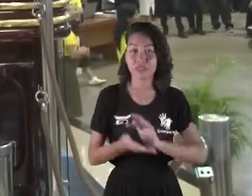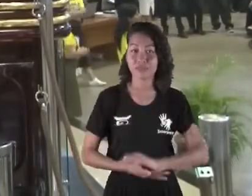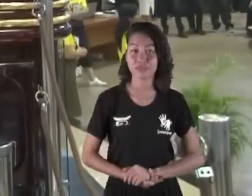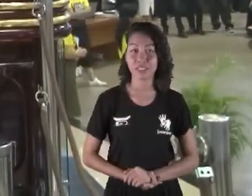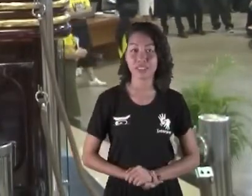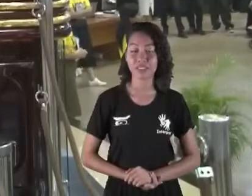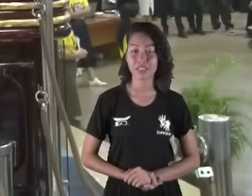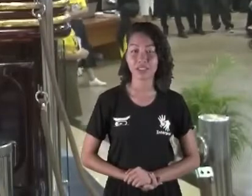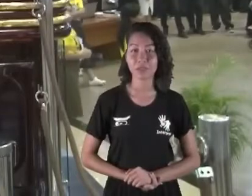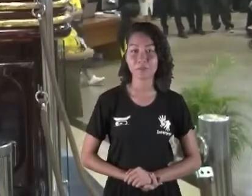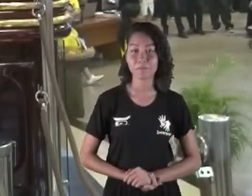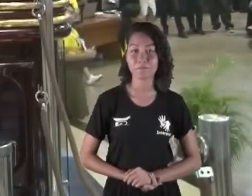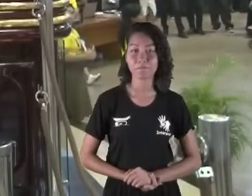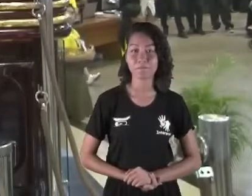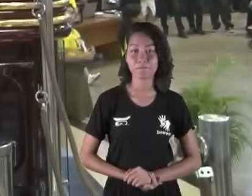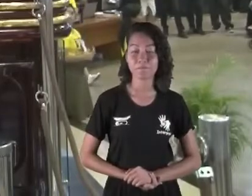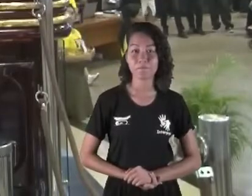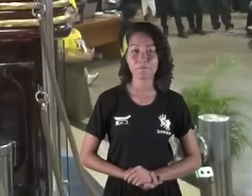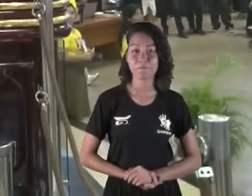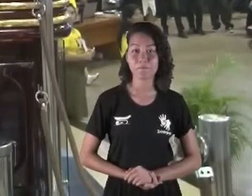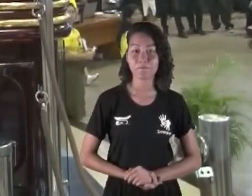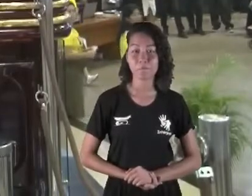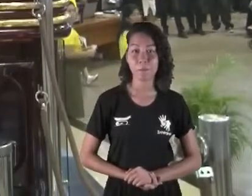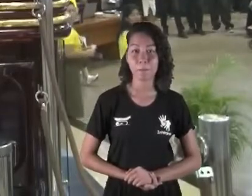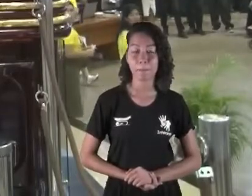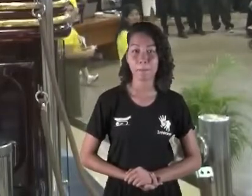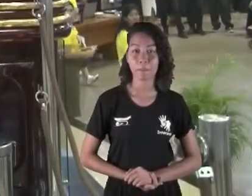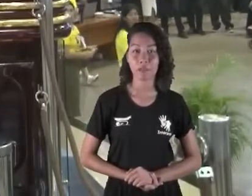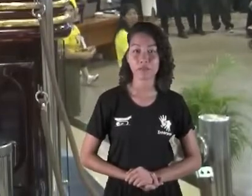Fica a quantos quilômetros do aeroporto?